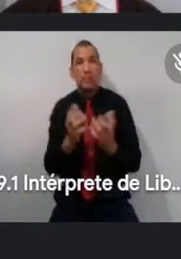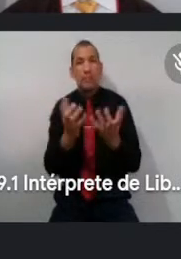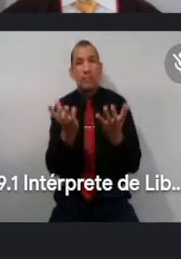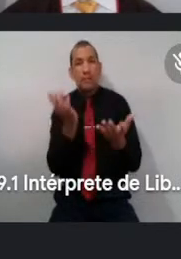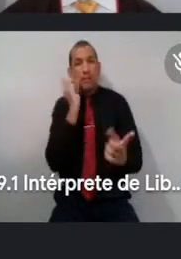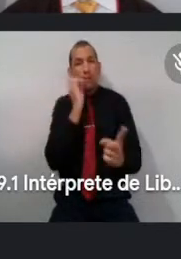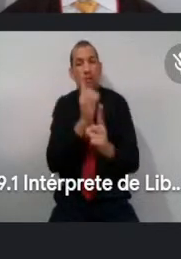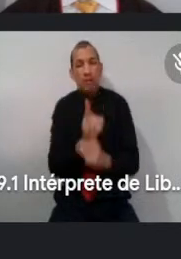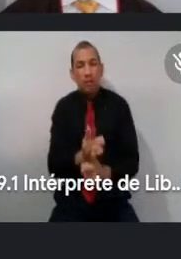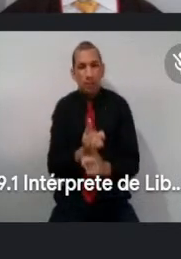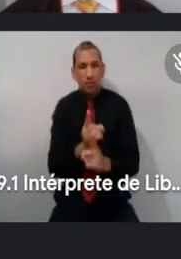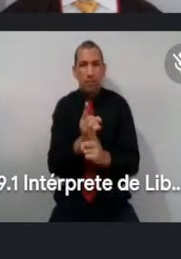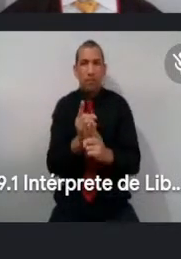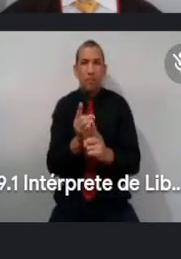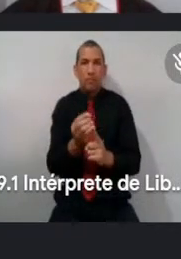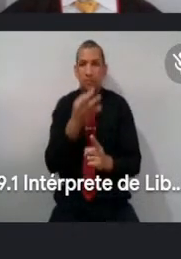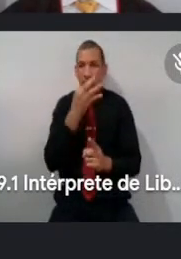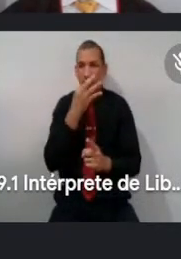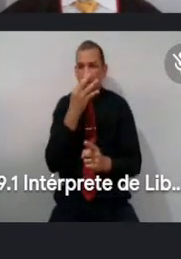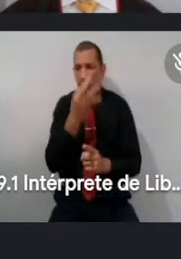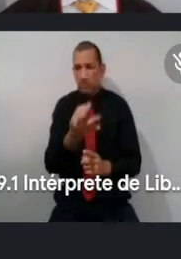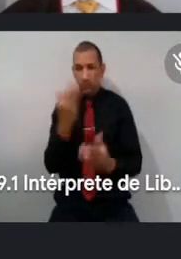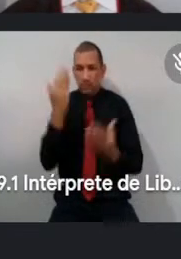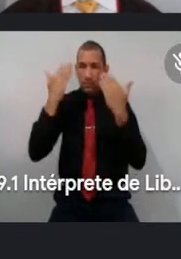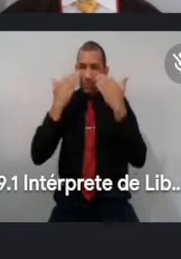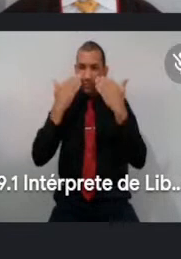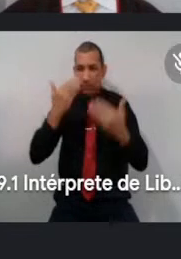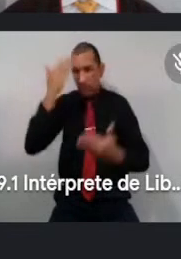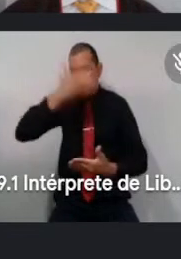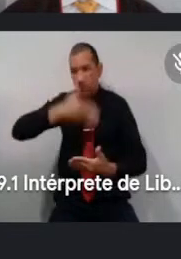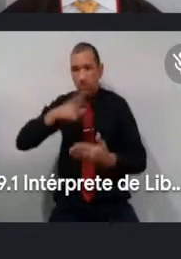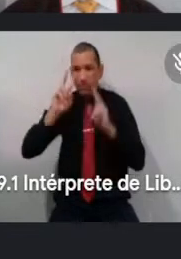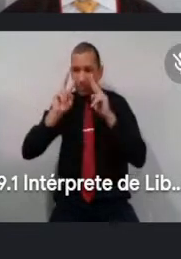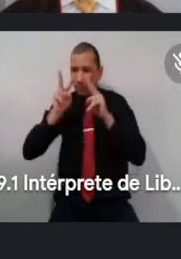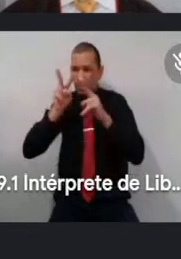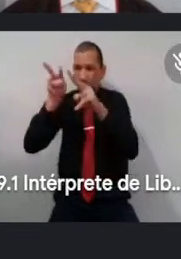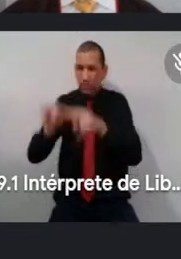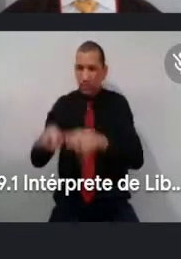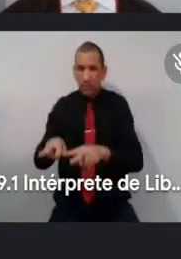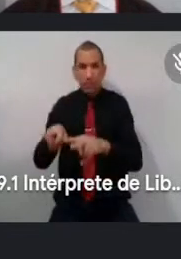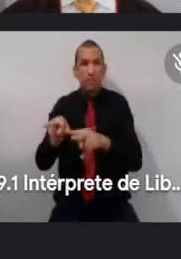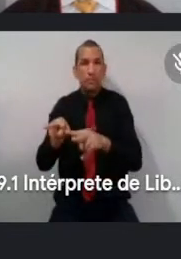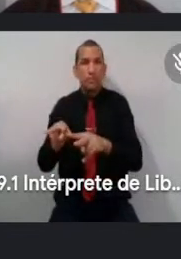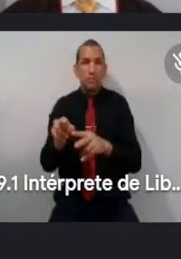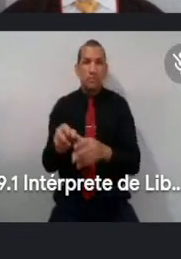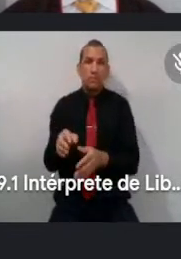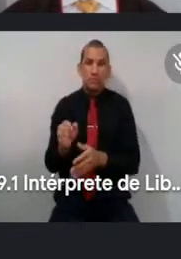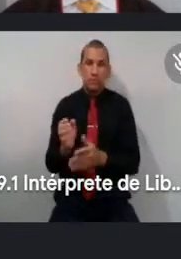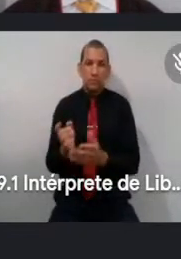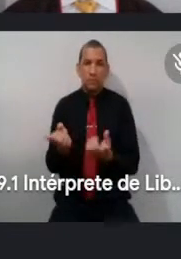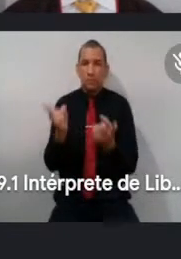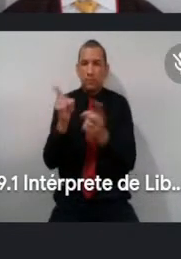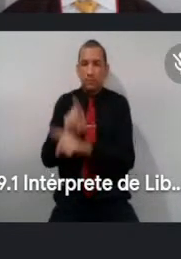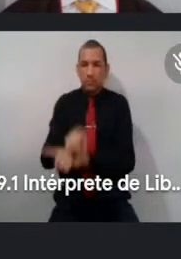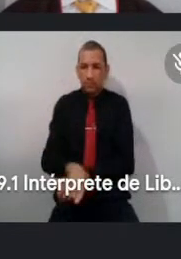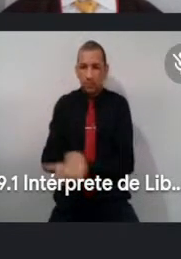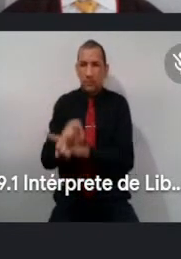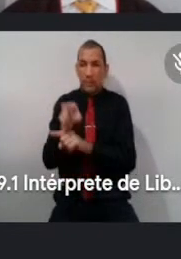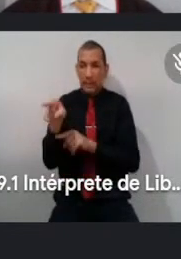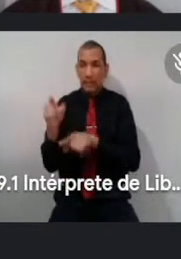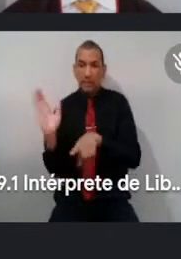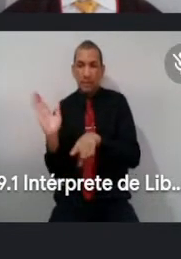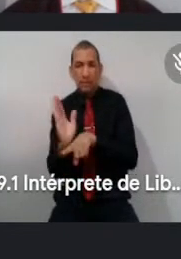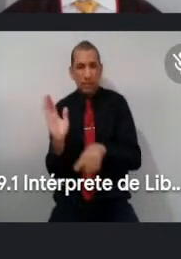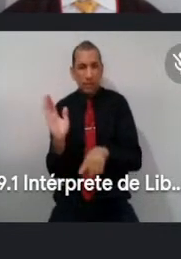constatei que a prova oral colhida na fase judicial realizada sob o crivo do contraditório e da ampla